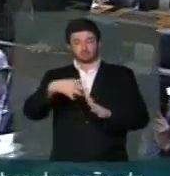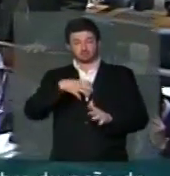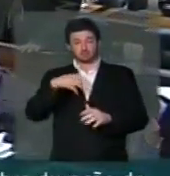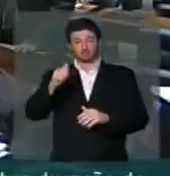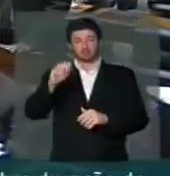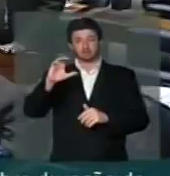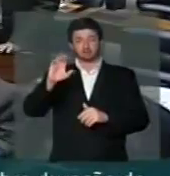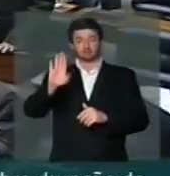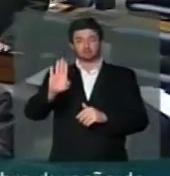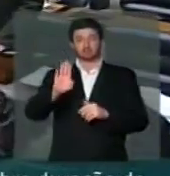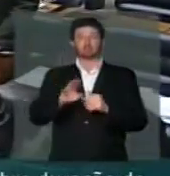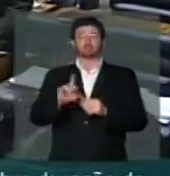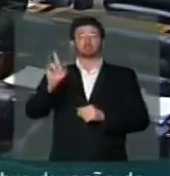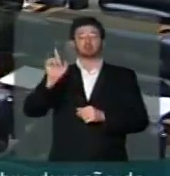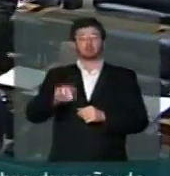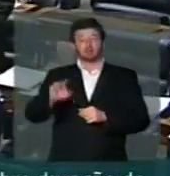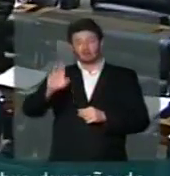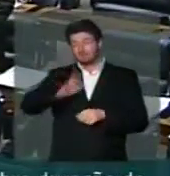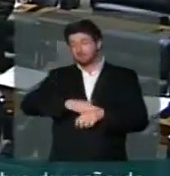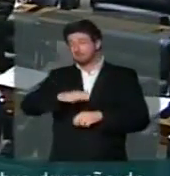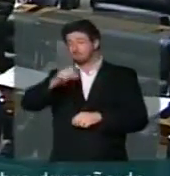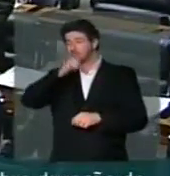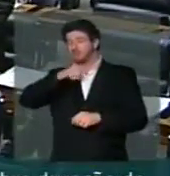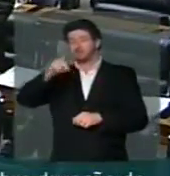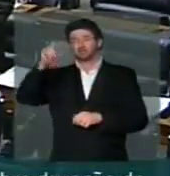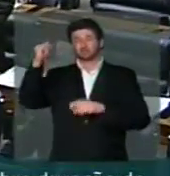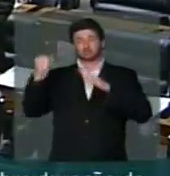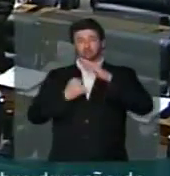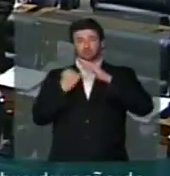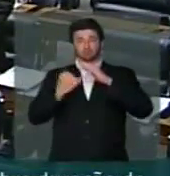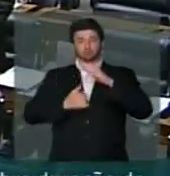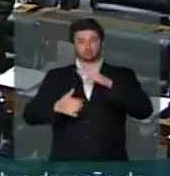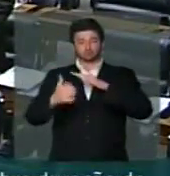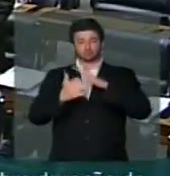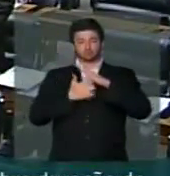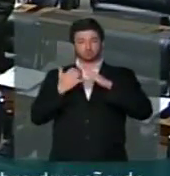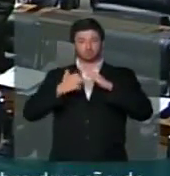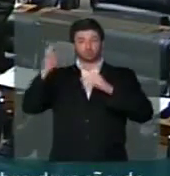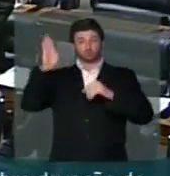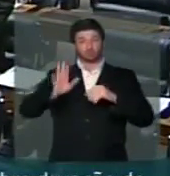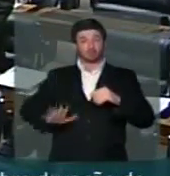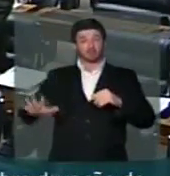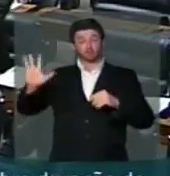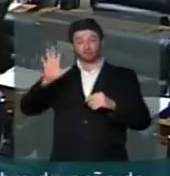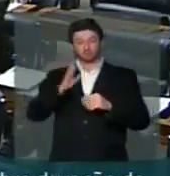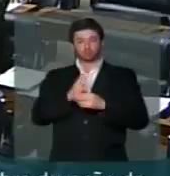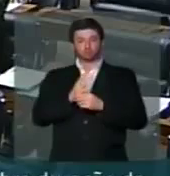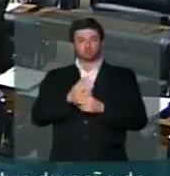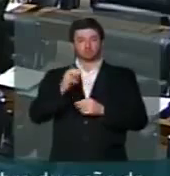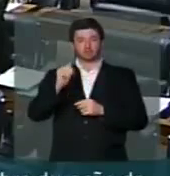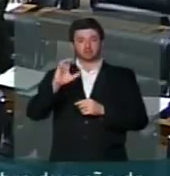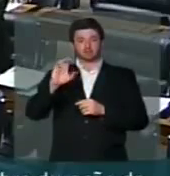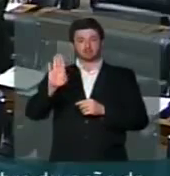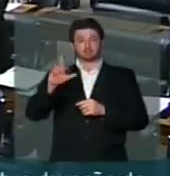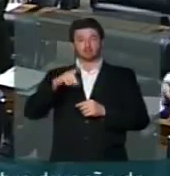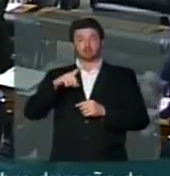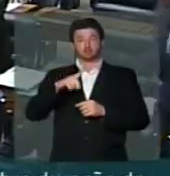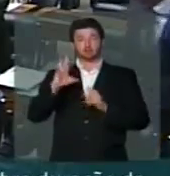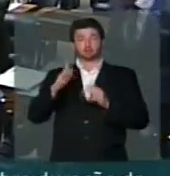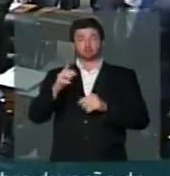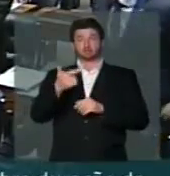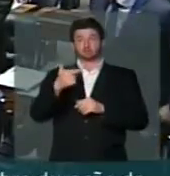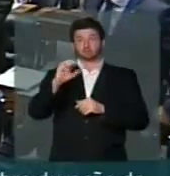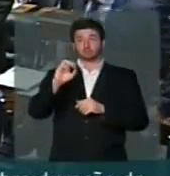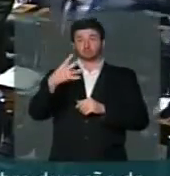ACB, que é uma das mais antigas entidades empresariais do nosso país. A ACB está completando